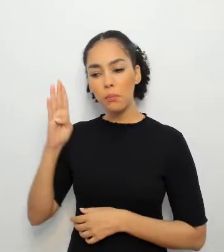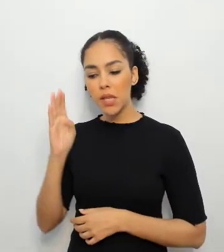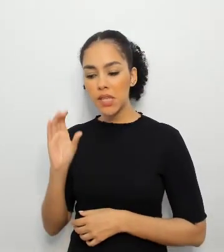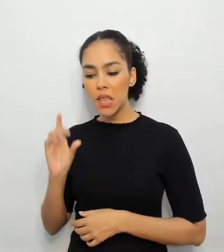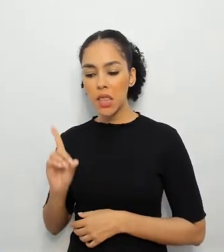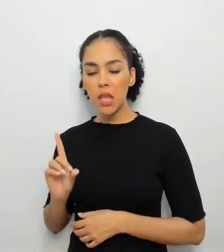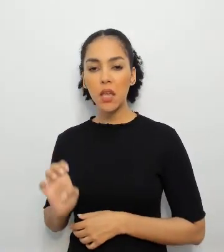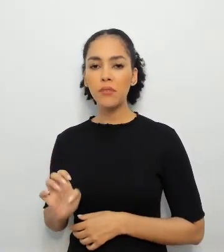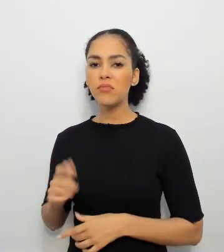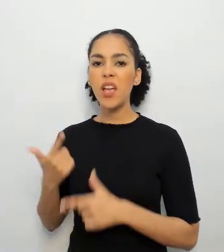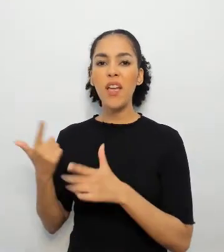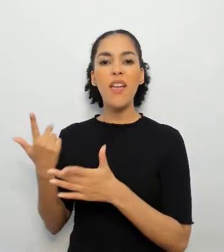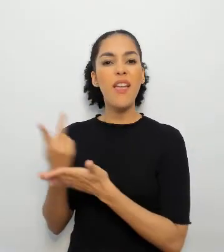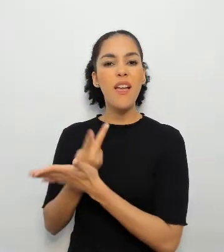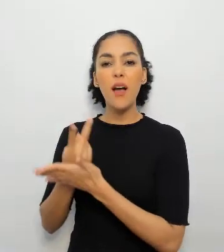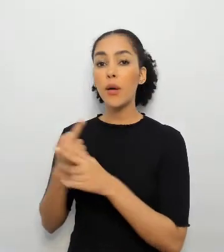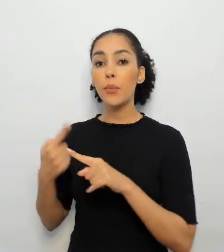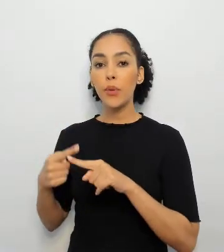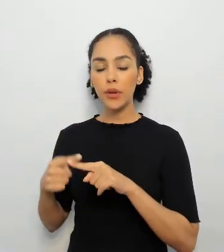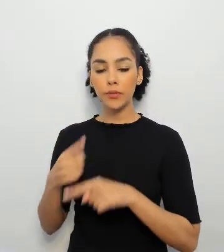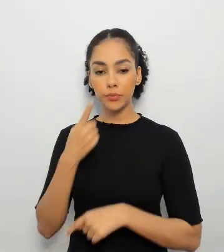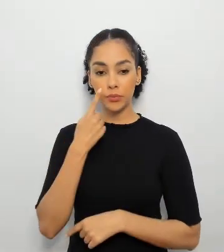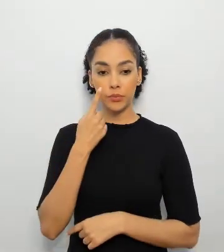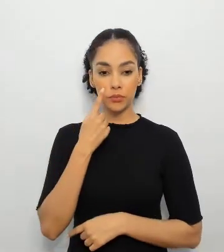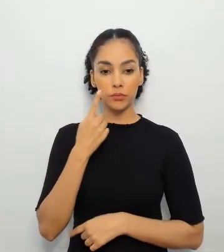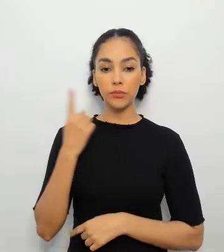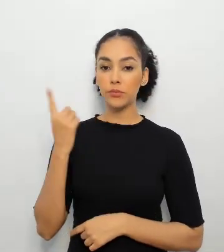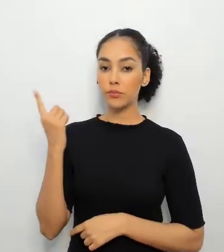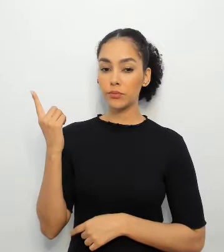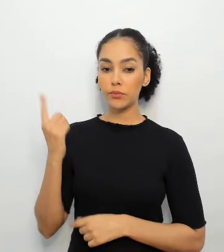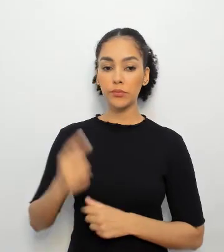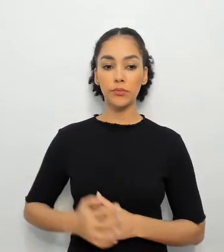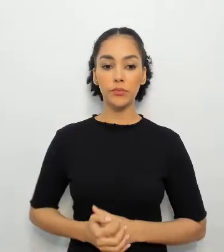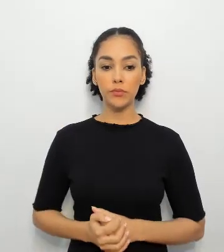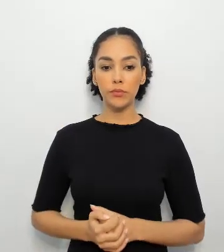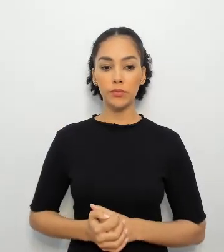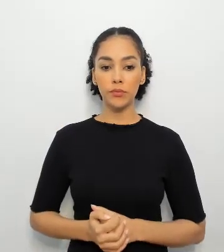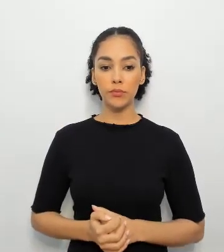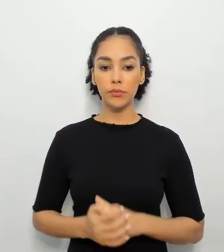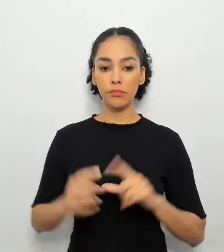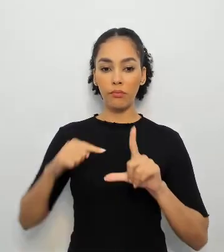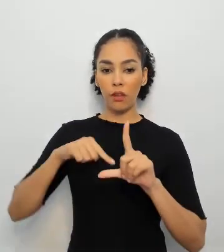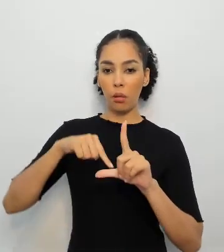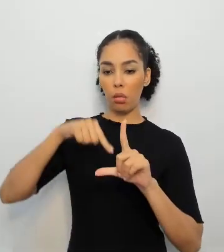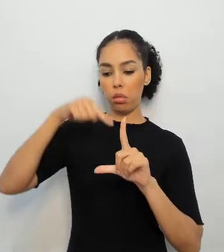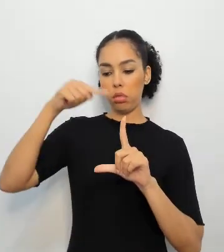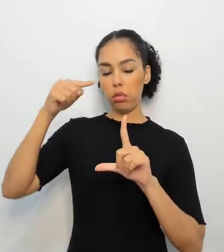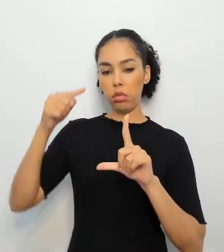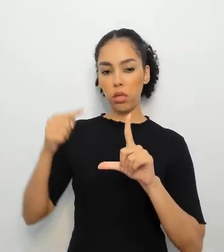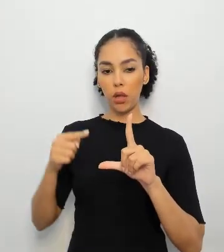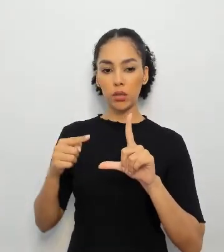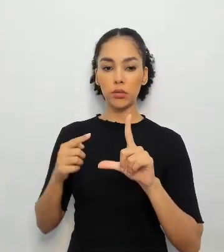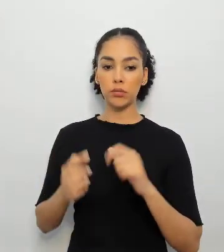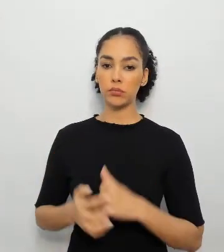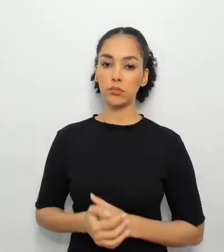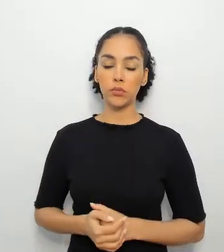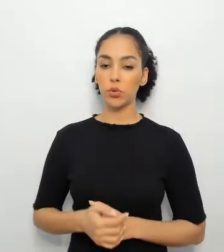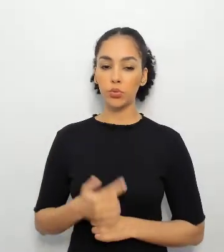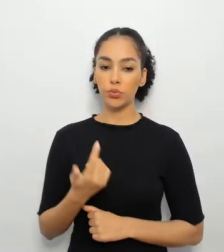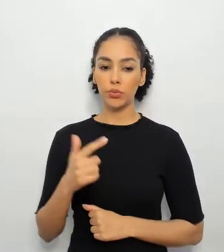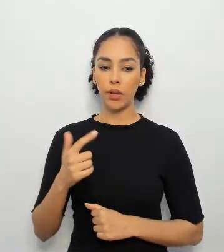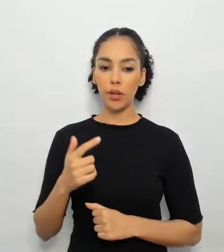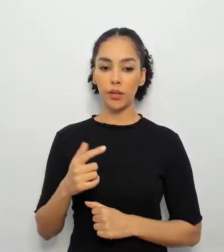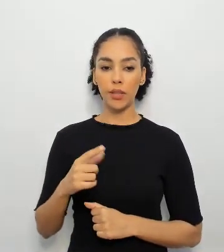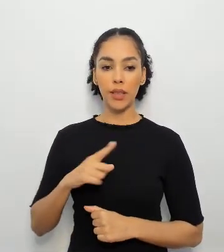corretos. Primeiro, essa aqui não passa pelo ponto 15, 0, pelo ponto 5, 0 já, ponto P, ela já não passa. Ela, na